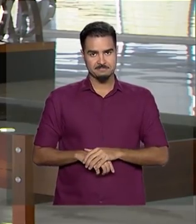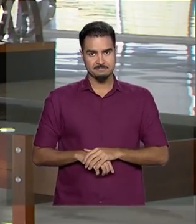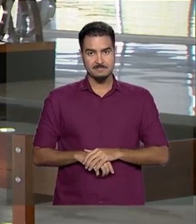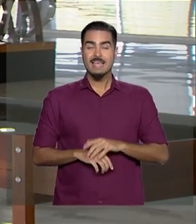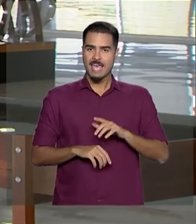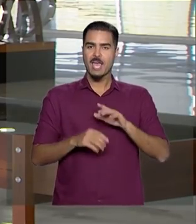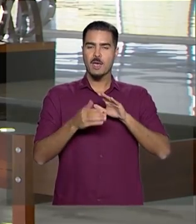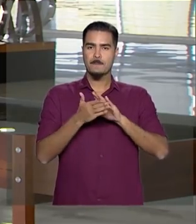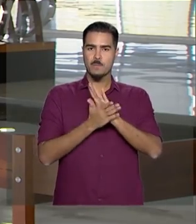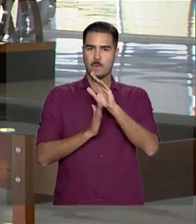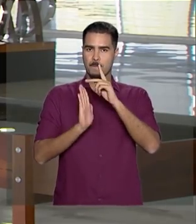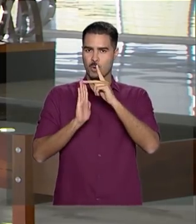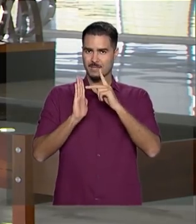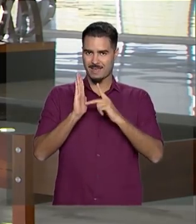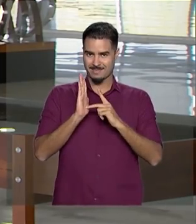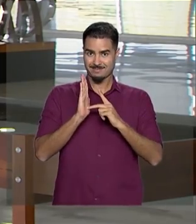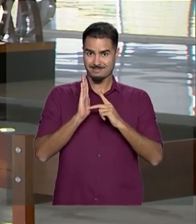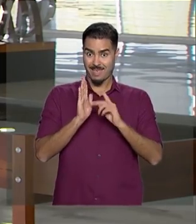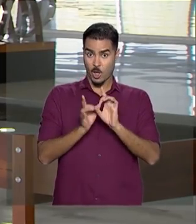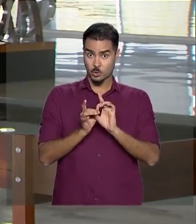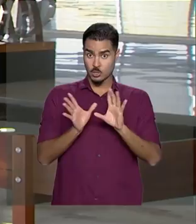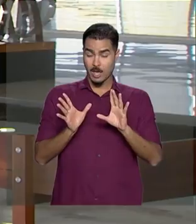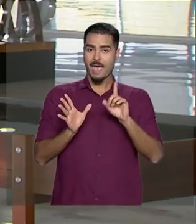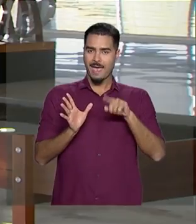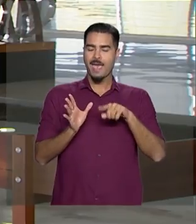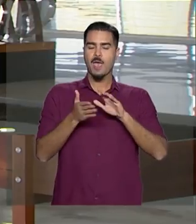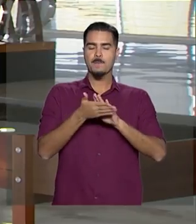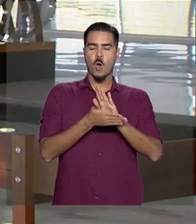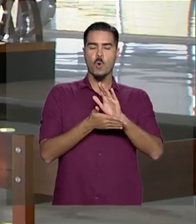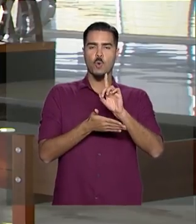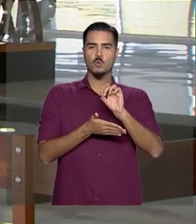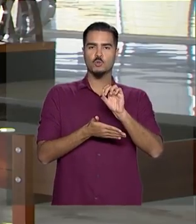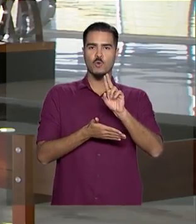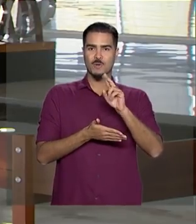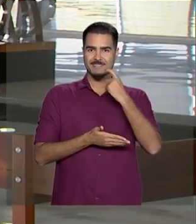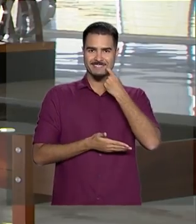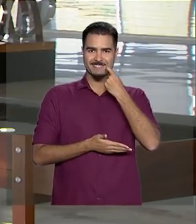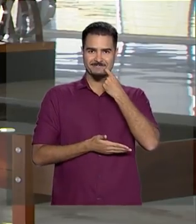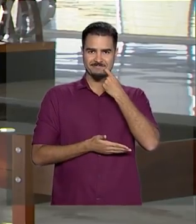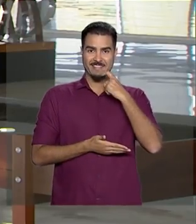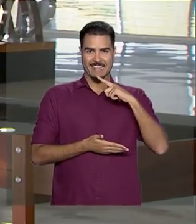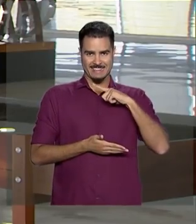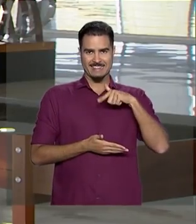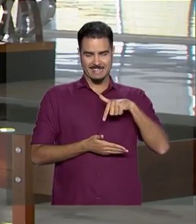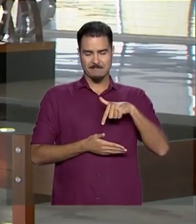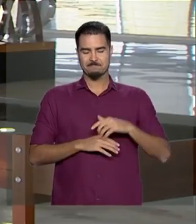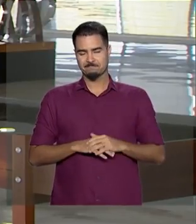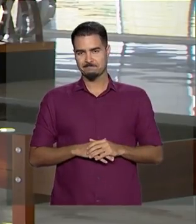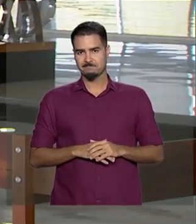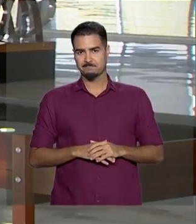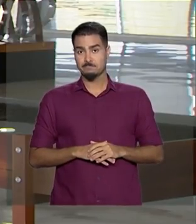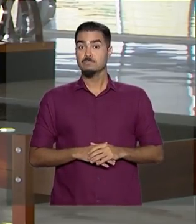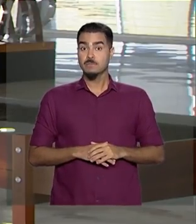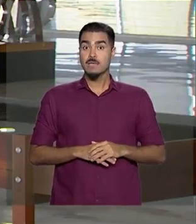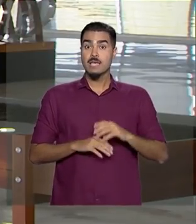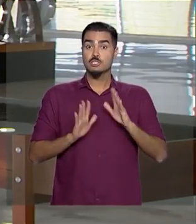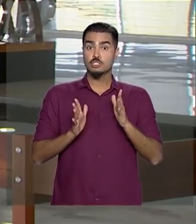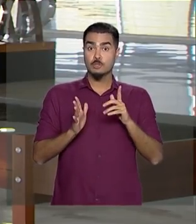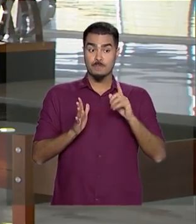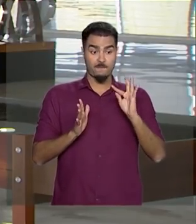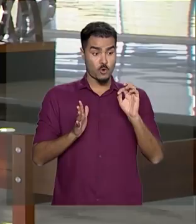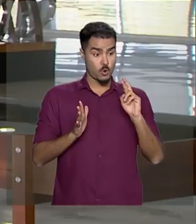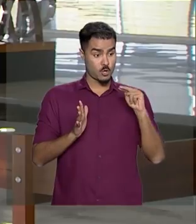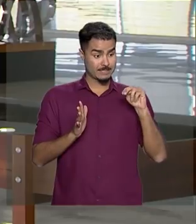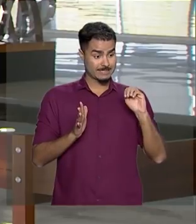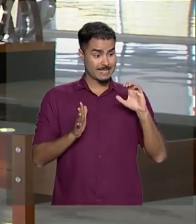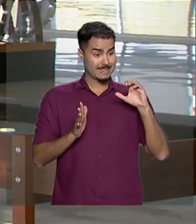A portaria com essa autorização foi publicada na edição desta sexta-feira do Diário Oficial da União. A Força